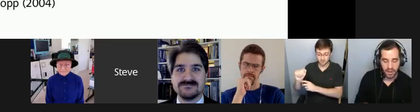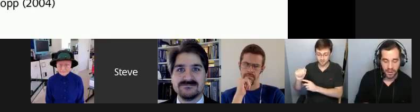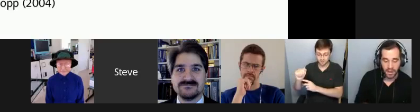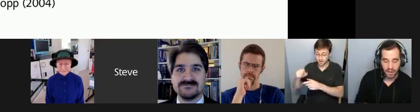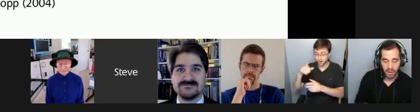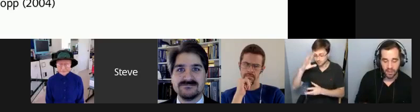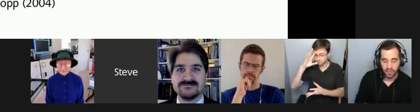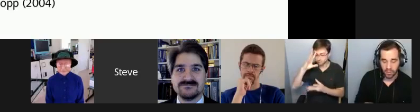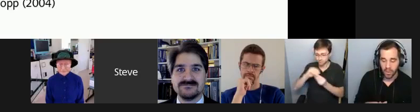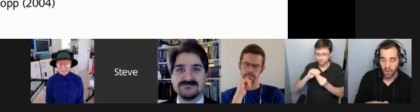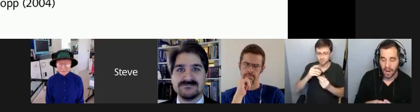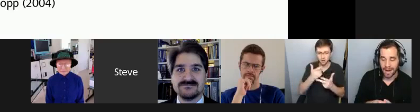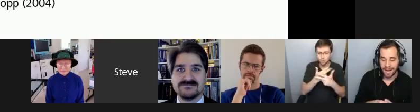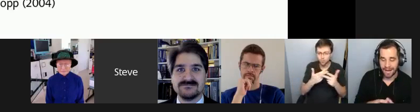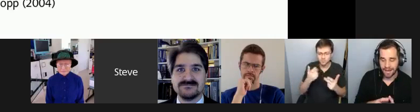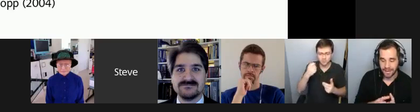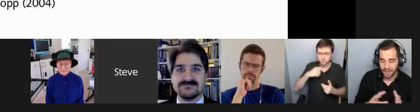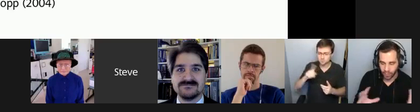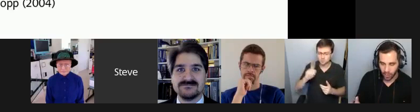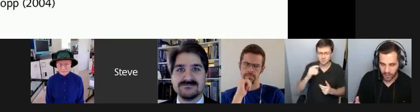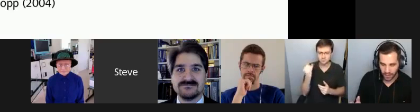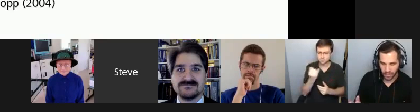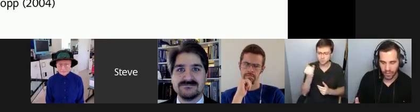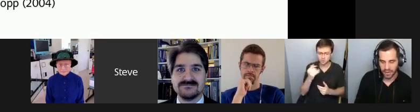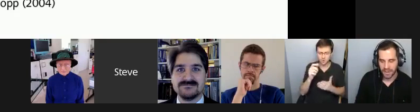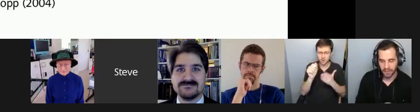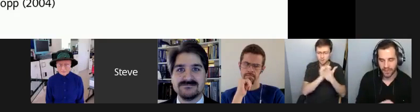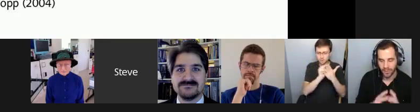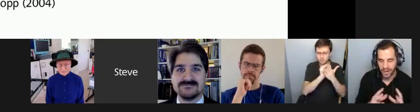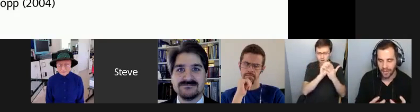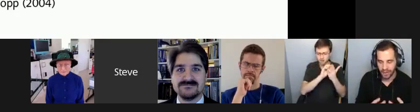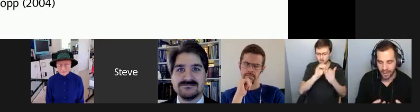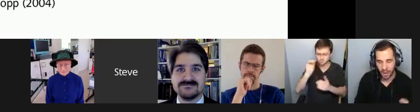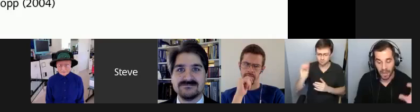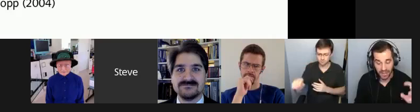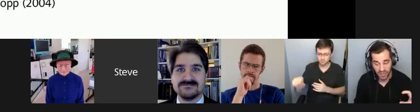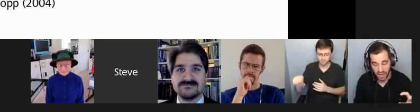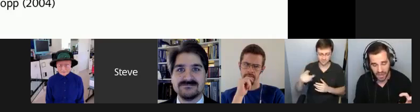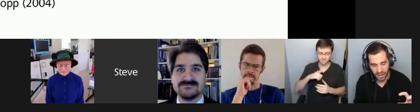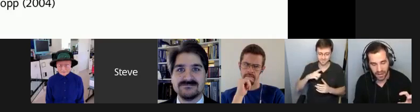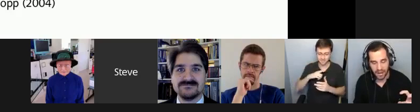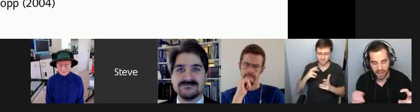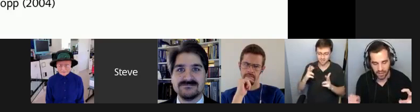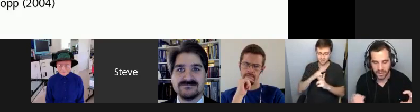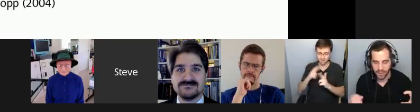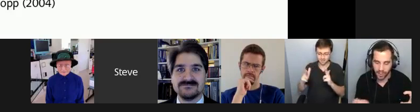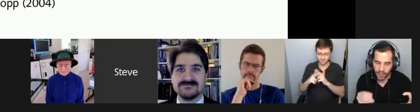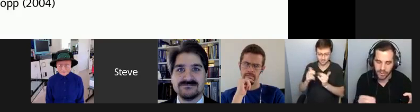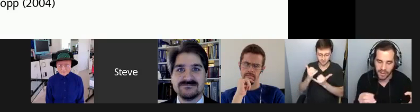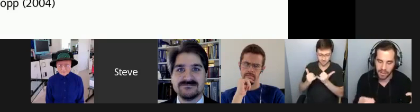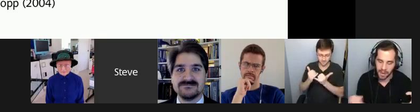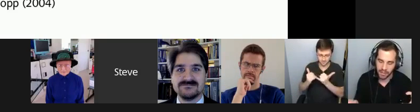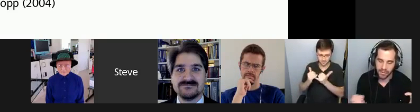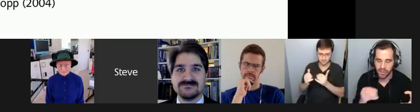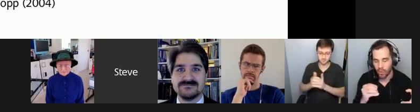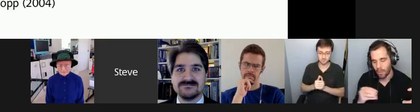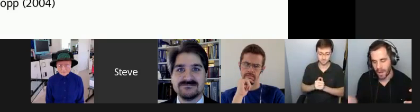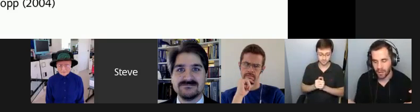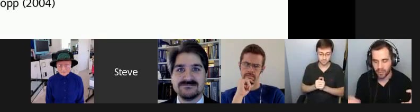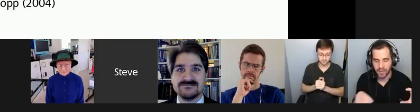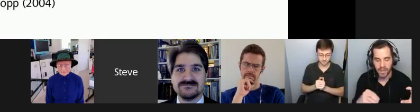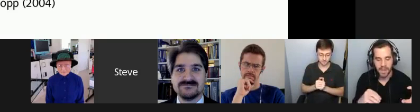fora. Então, no computador nós temos um ícone que é uma lixeira. Então são todos os